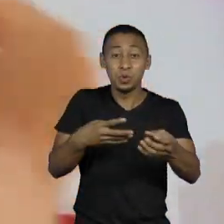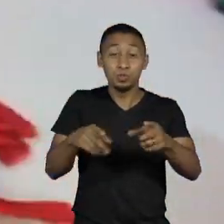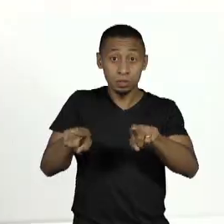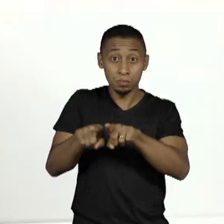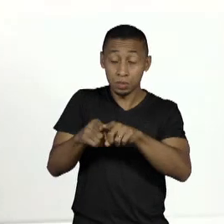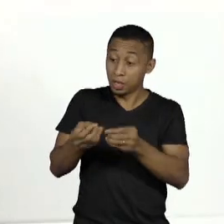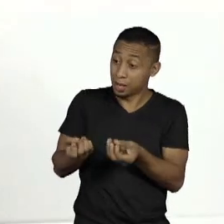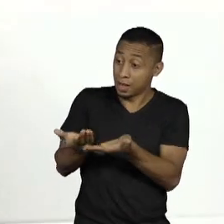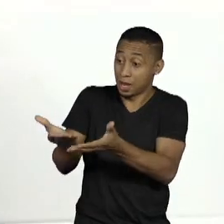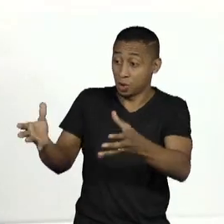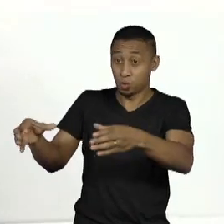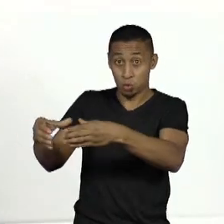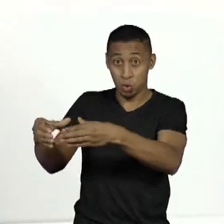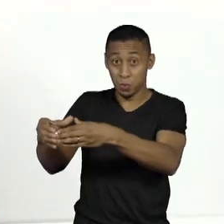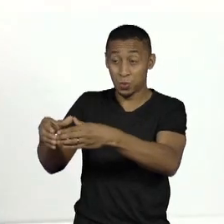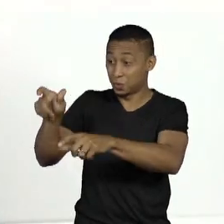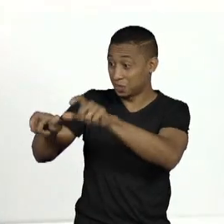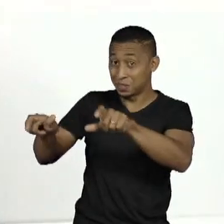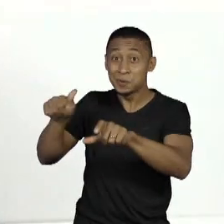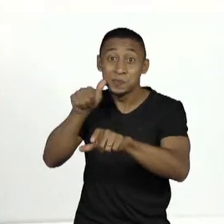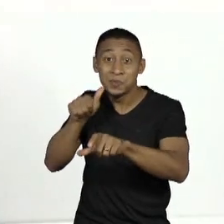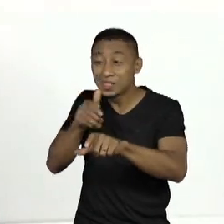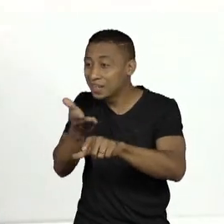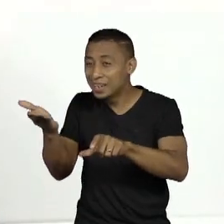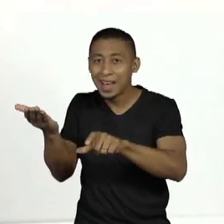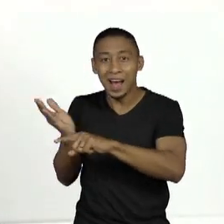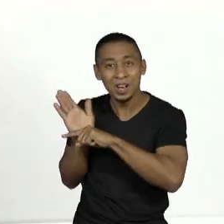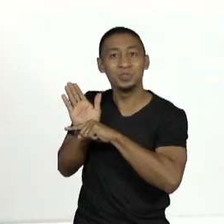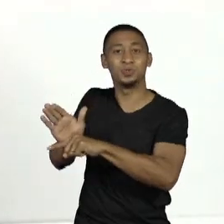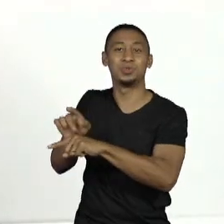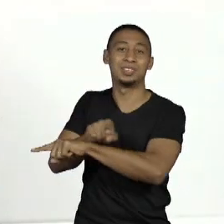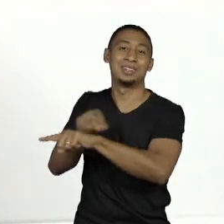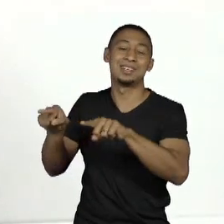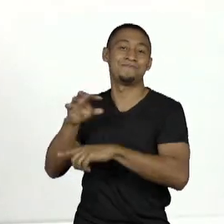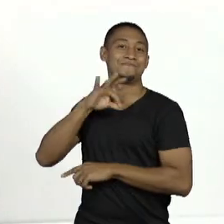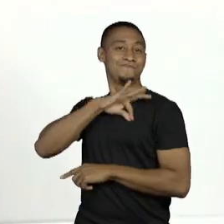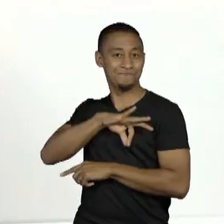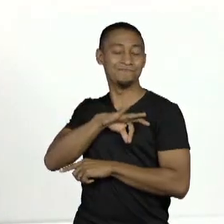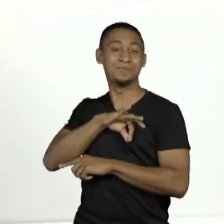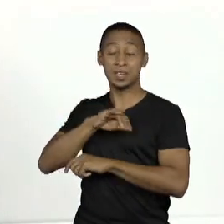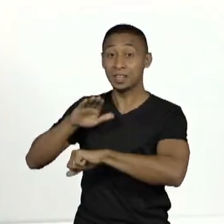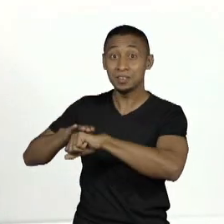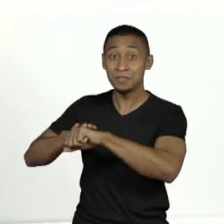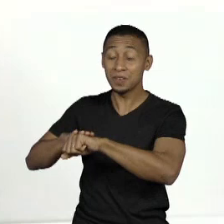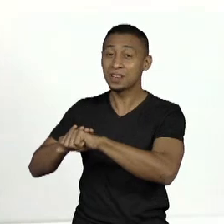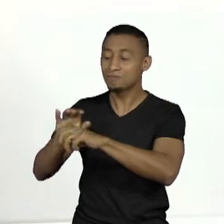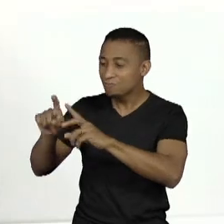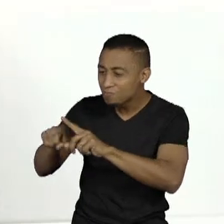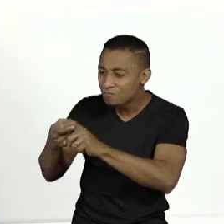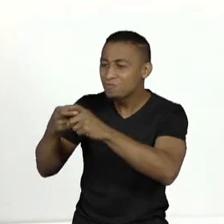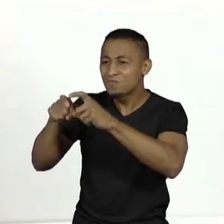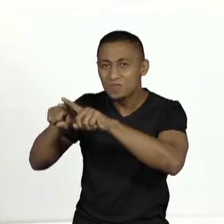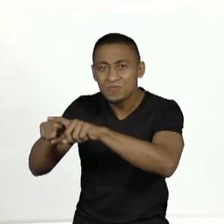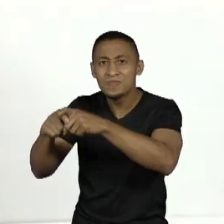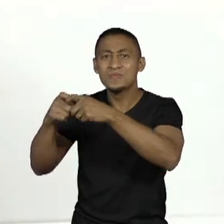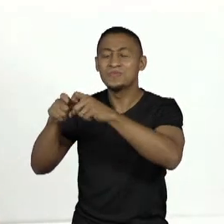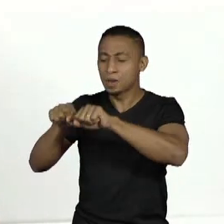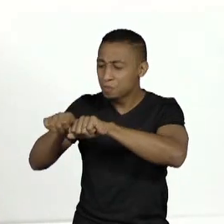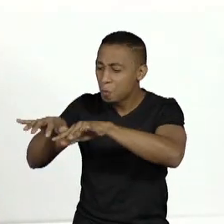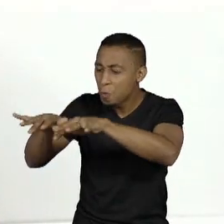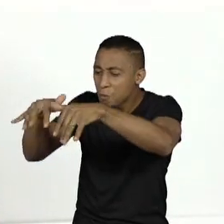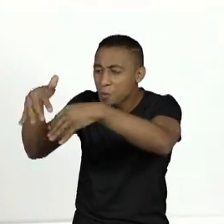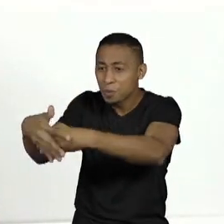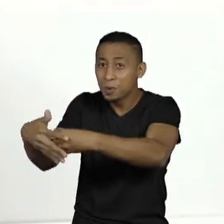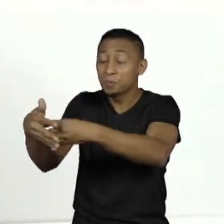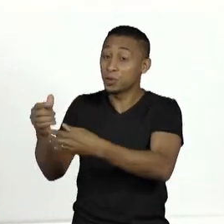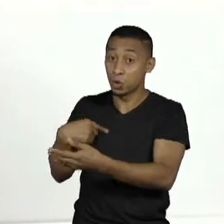artesãs. Elas fabricam esses itens e nós compramos delas para repassar esses itens para os